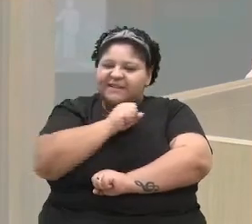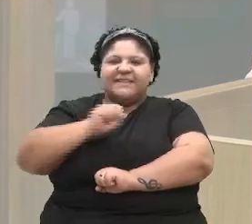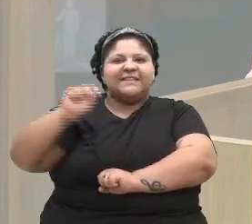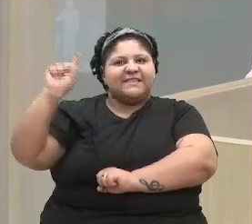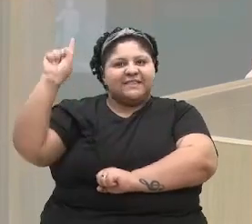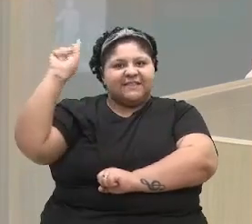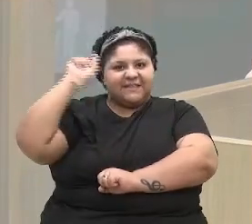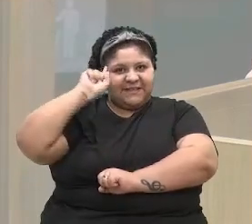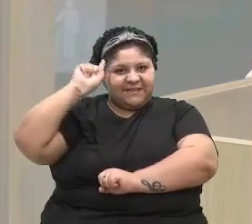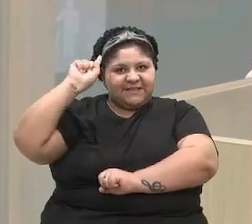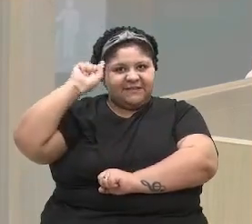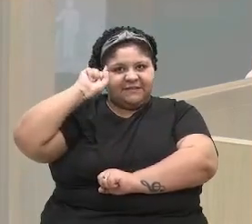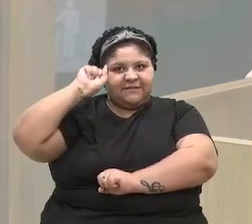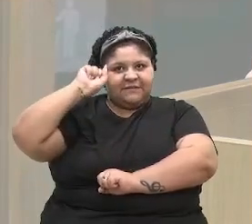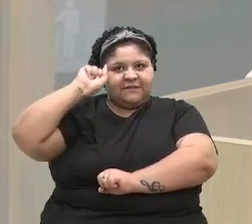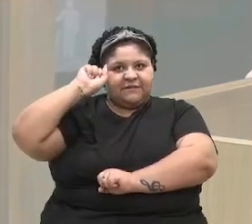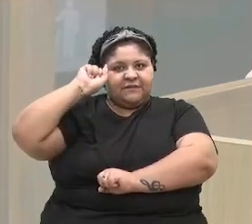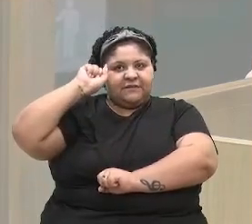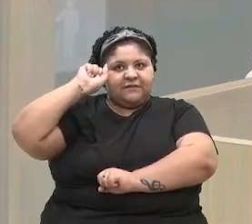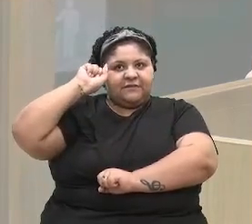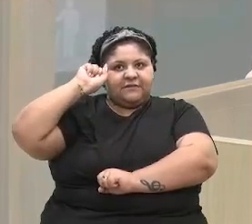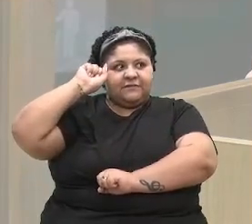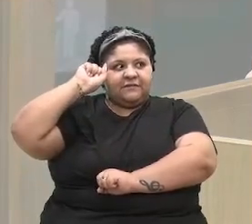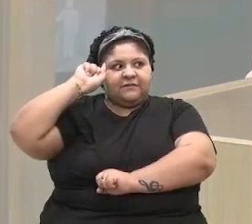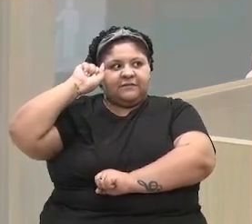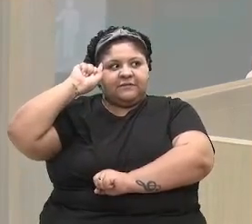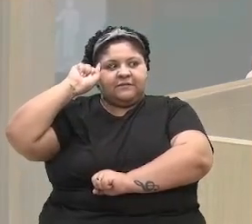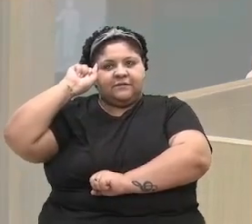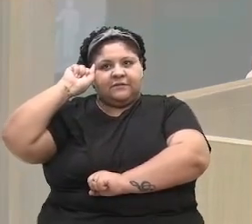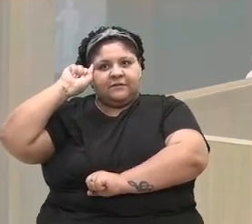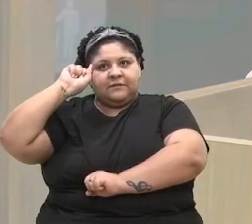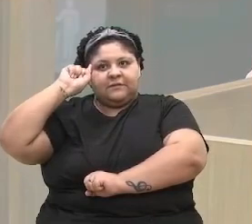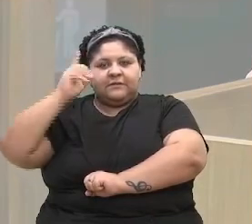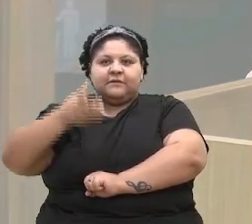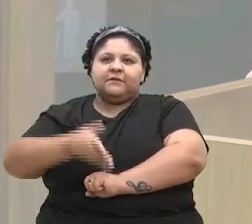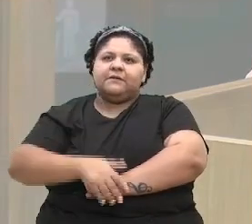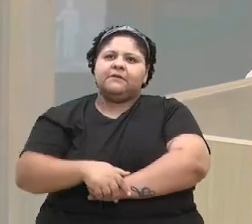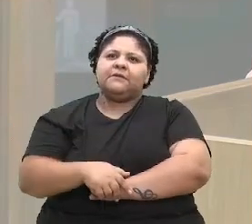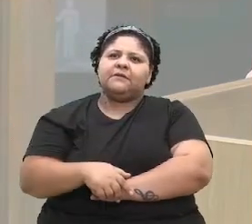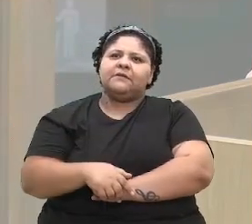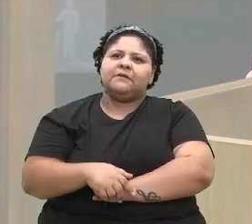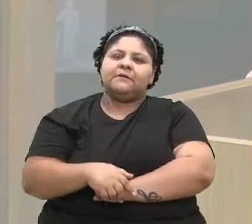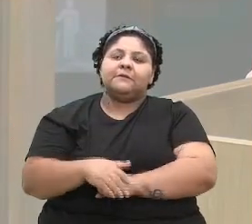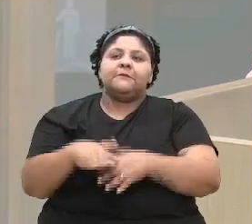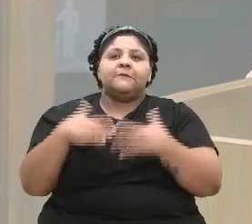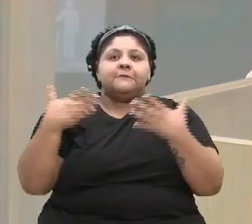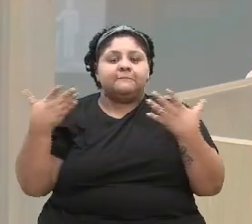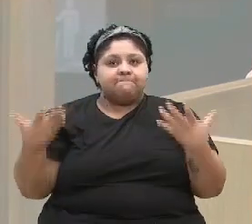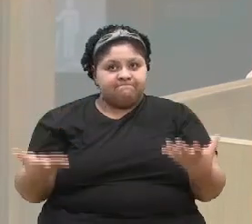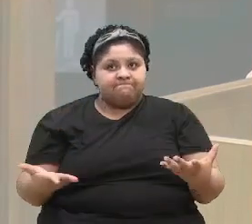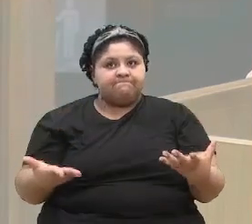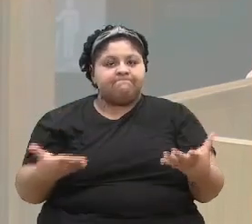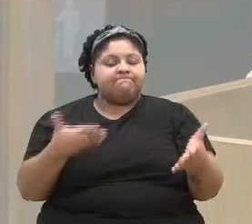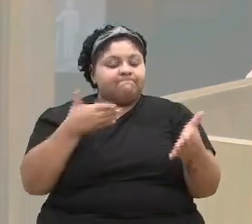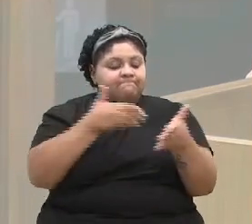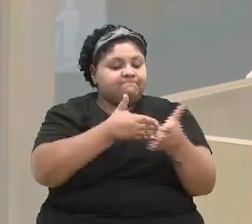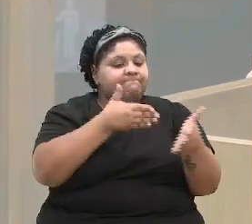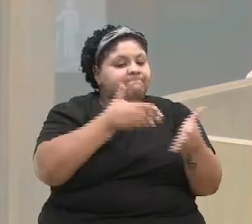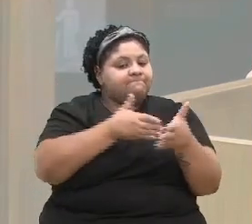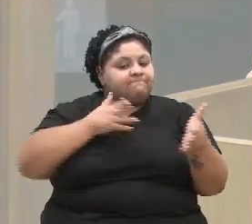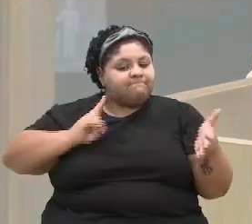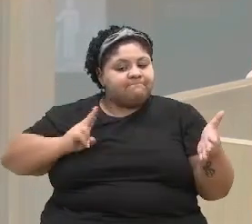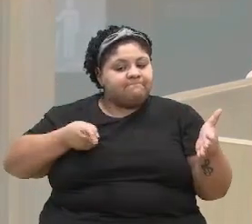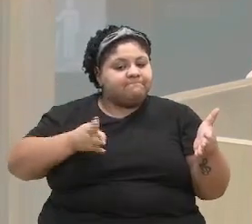todos os dias o valor da vida. Pois, apesar das suas limitações, ele sempre